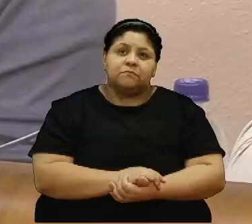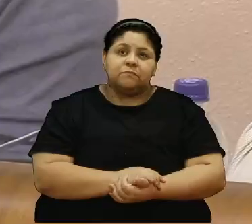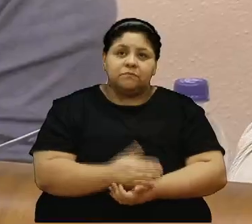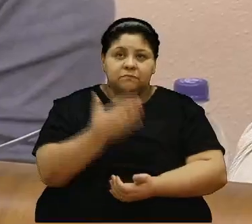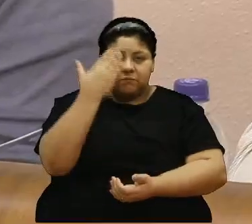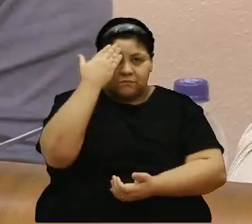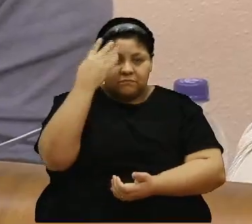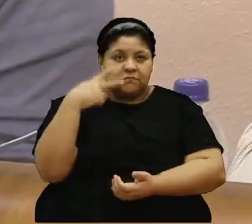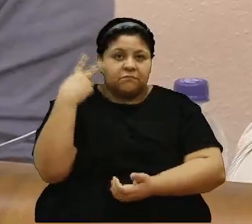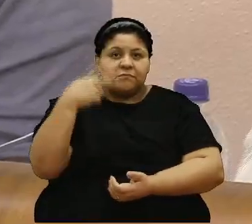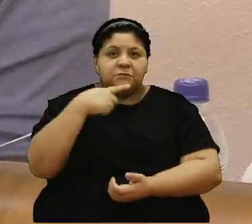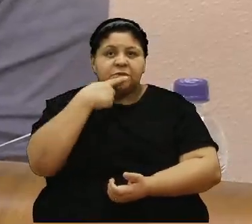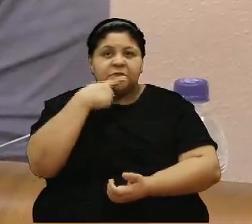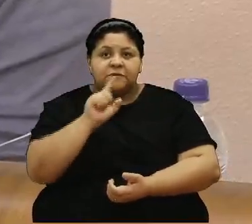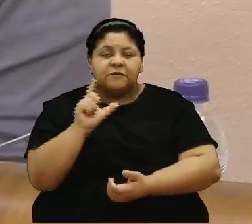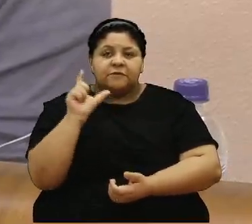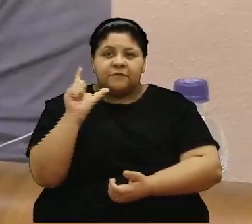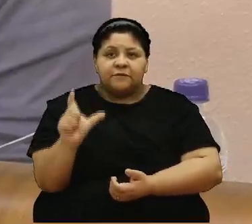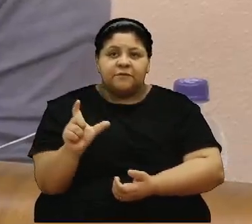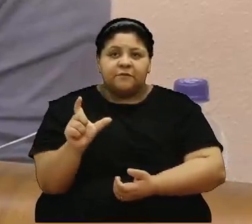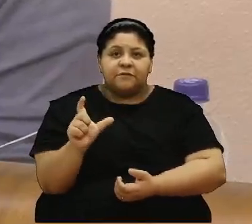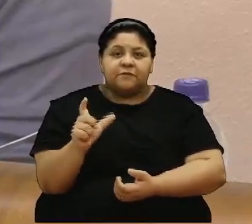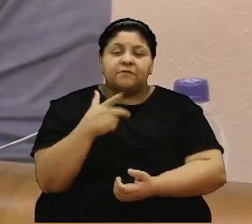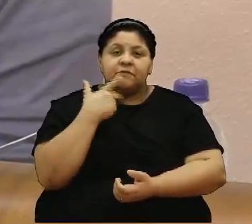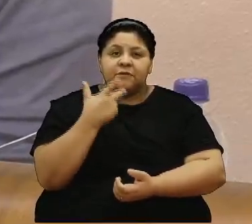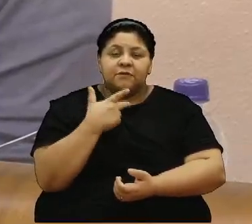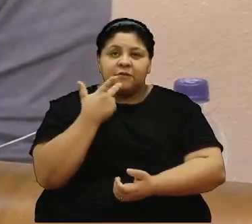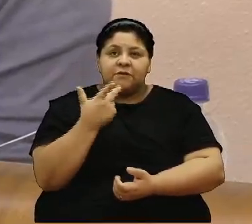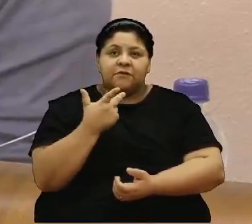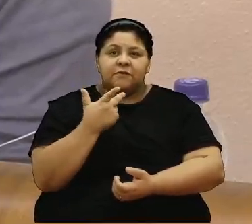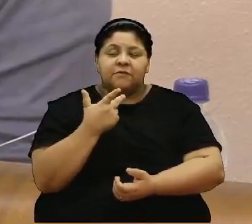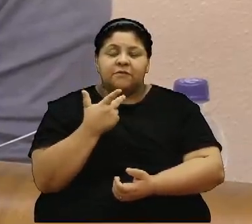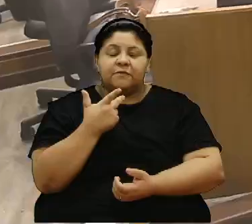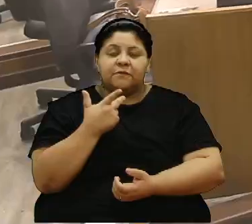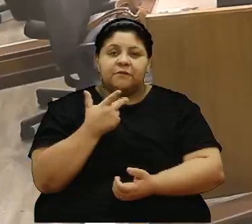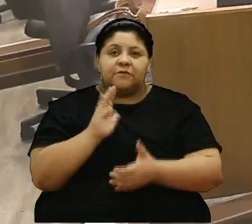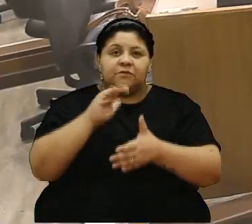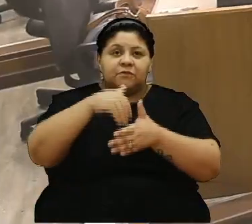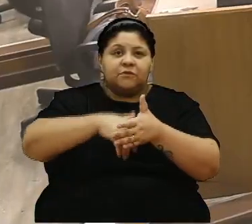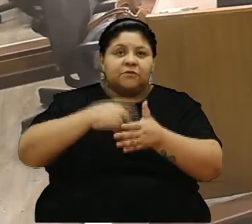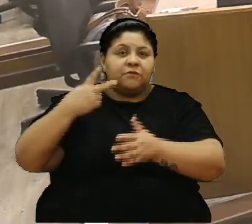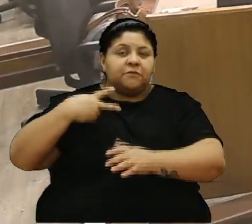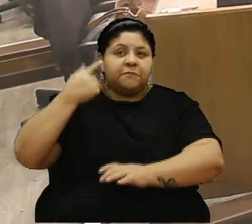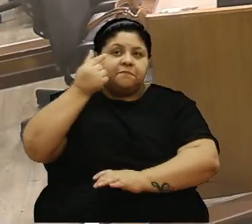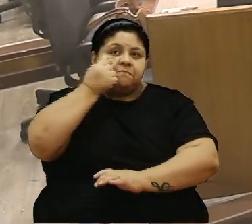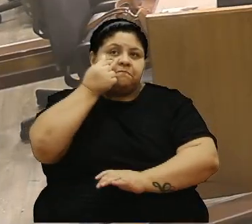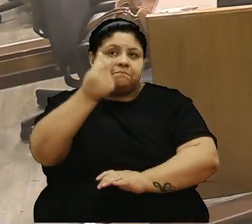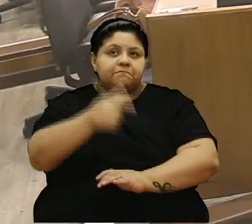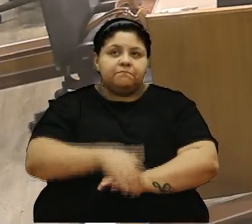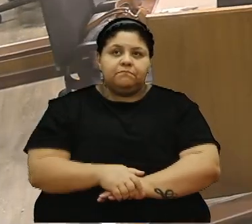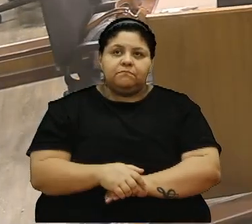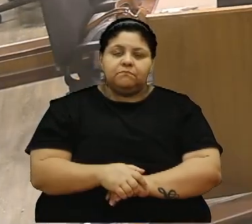Obrigado, vereador Caleb. Com a palavra, em declaração de voto, o vereador Eloy Frisso.